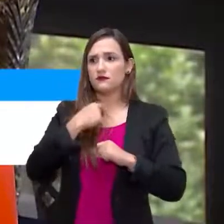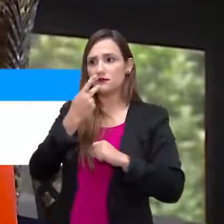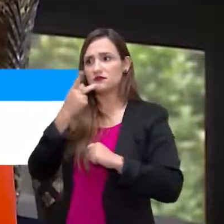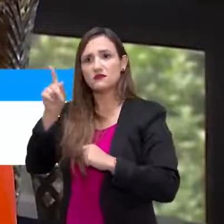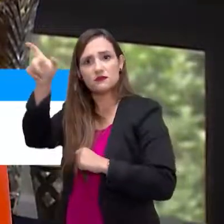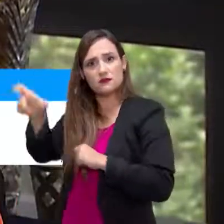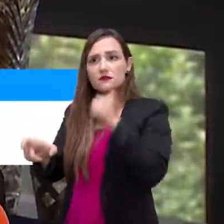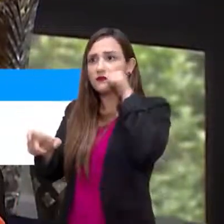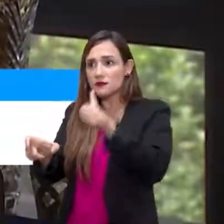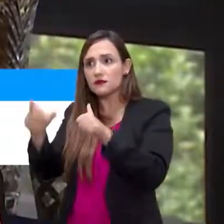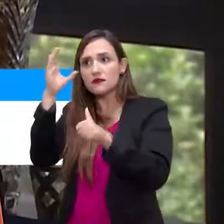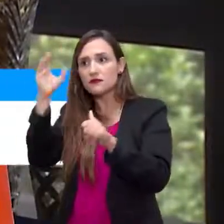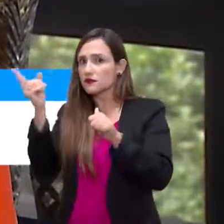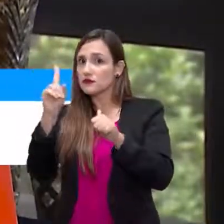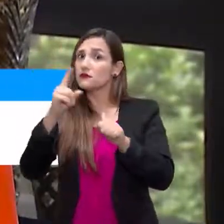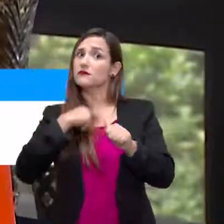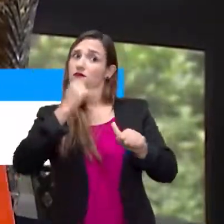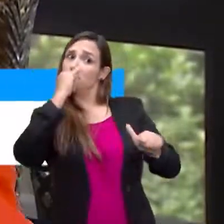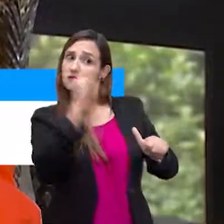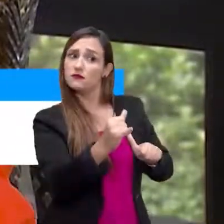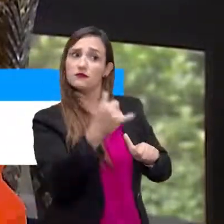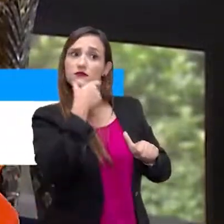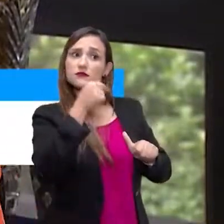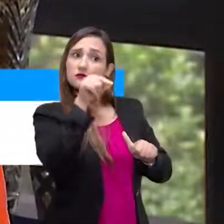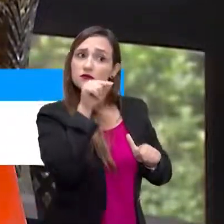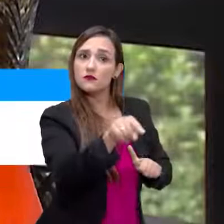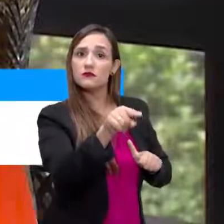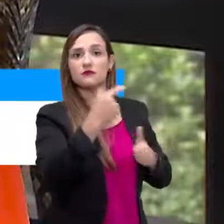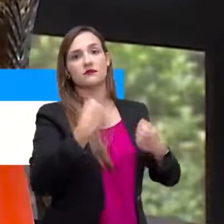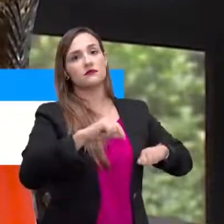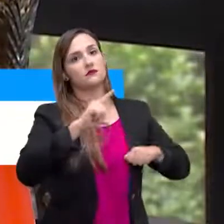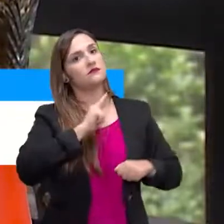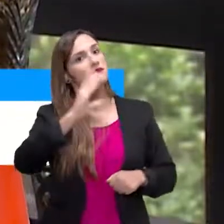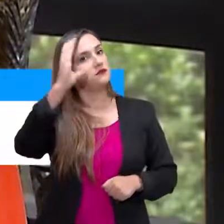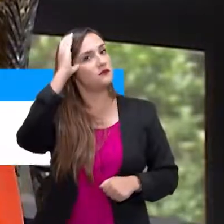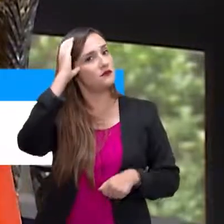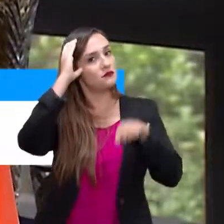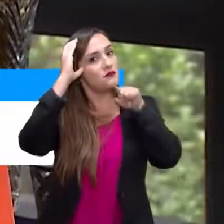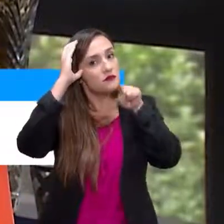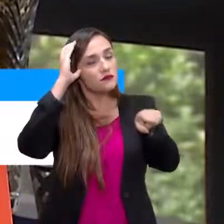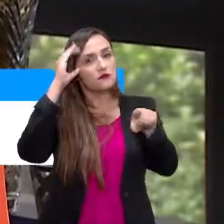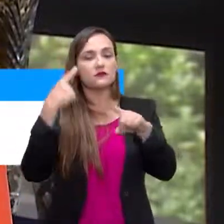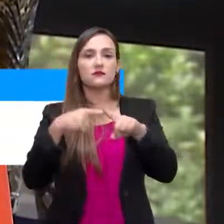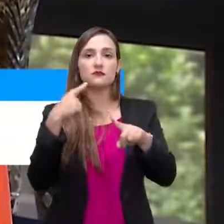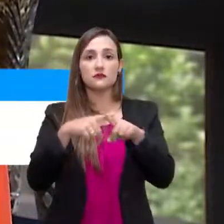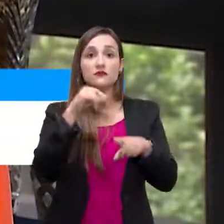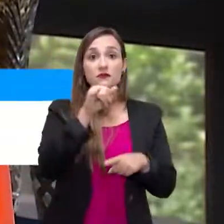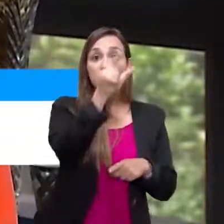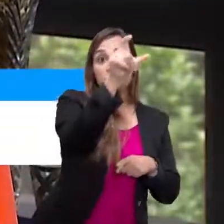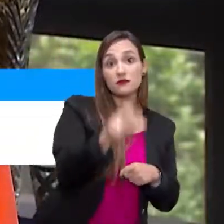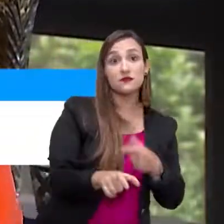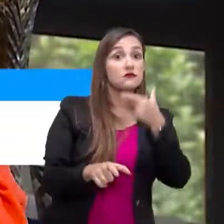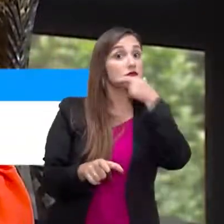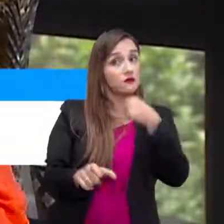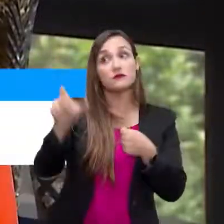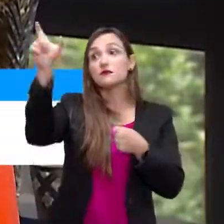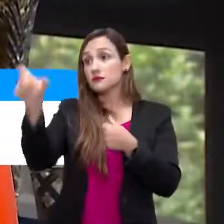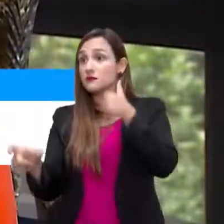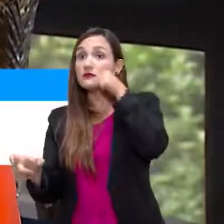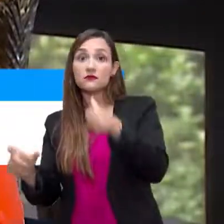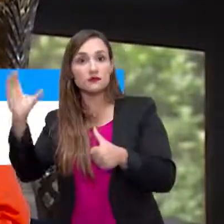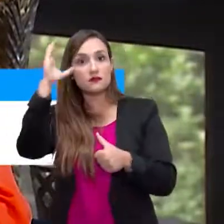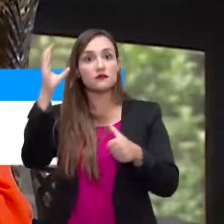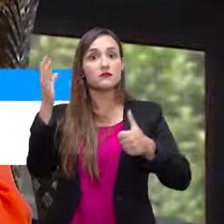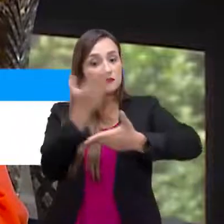para as mulheres, né? Para falar com os homens, né? Então nós temos que chegar até os homens, porque eu entendo que homens e